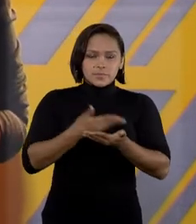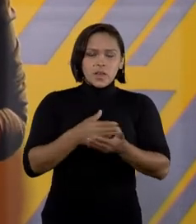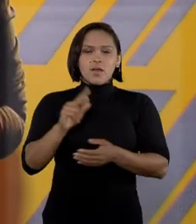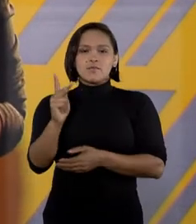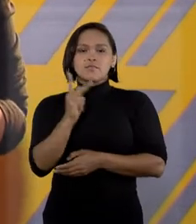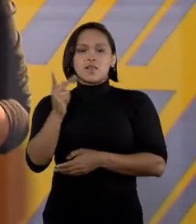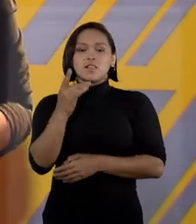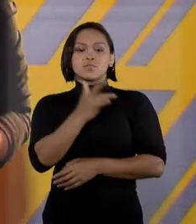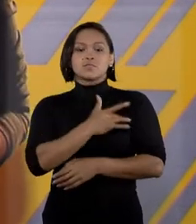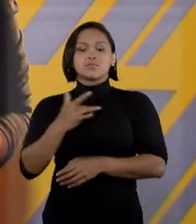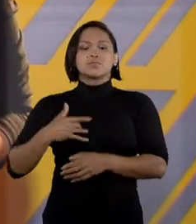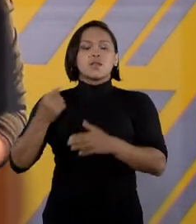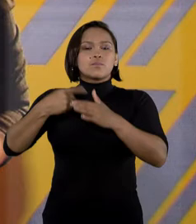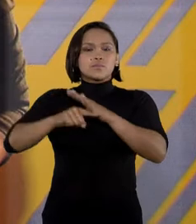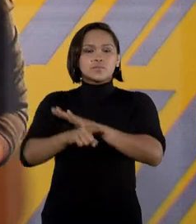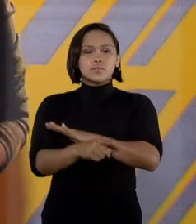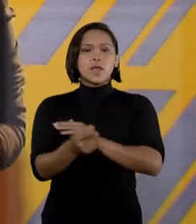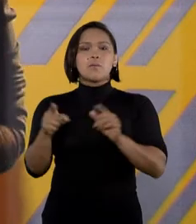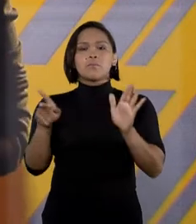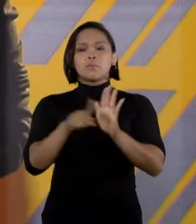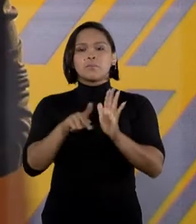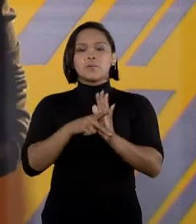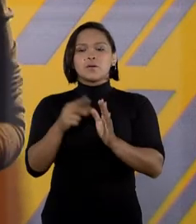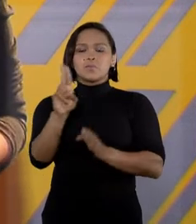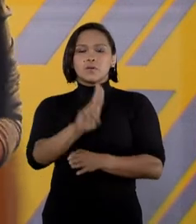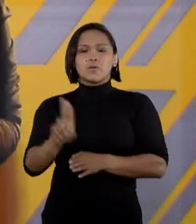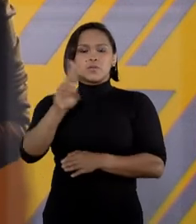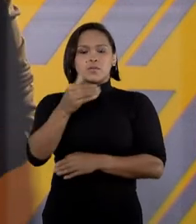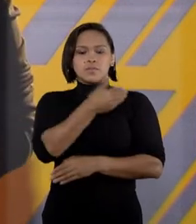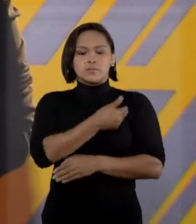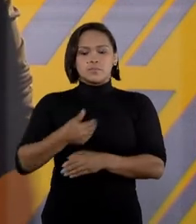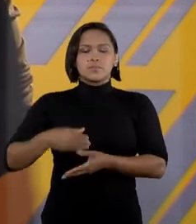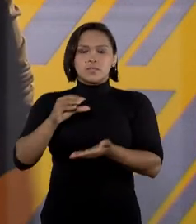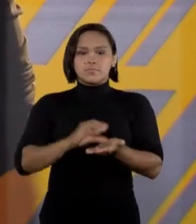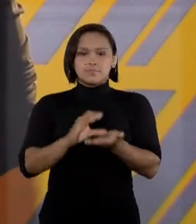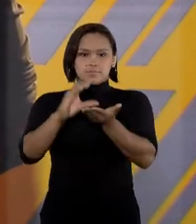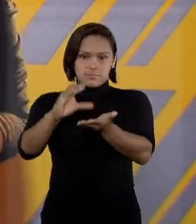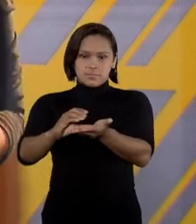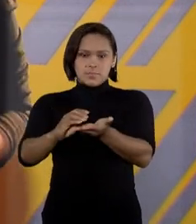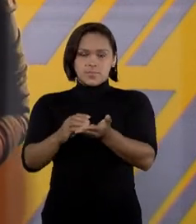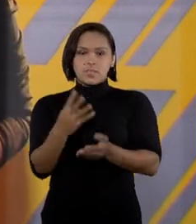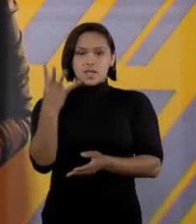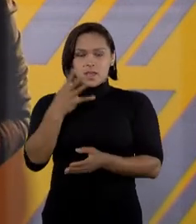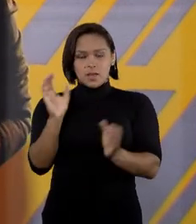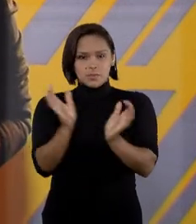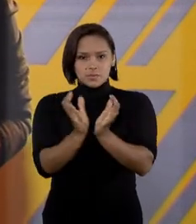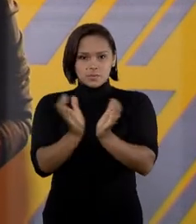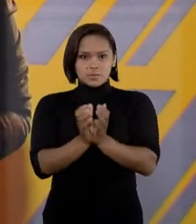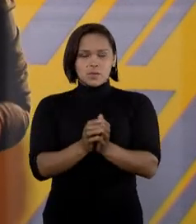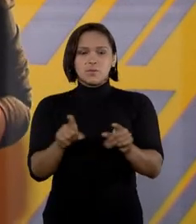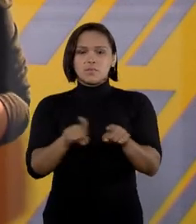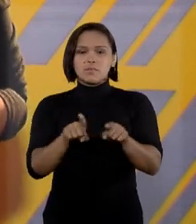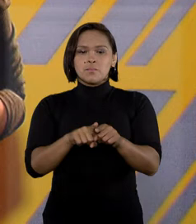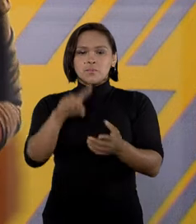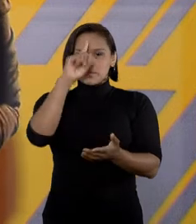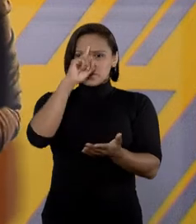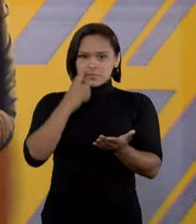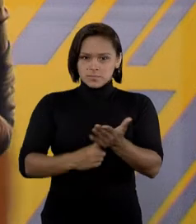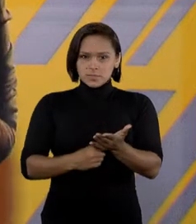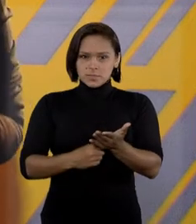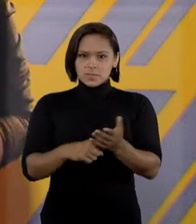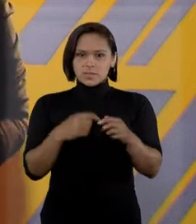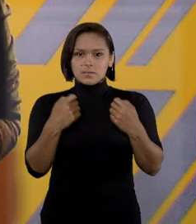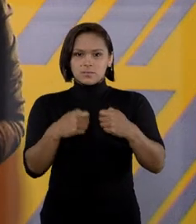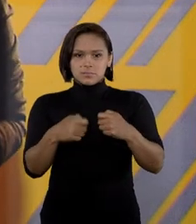do Fundo de Saúde do DF, que são repassados pela União ao governo local. E a quarta turma definiu que é necessário que a União